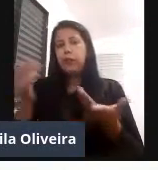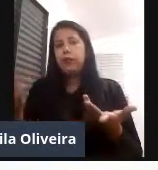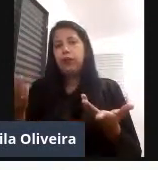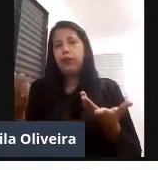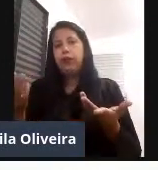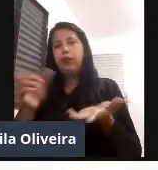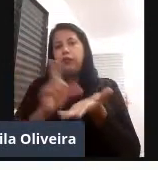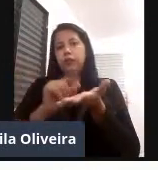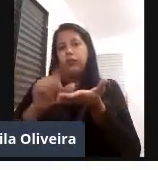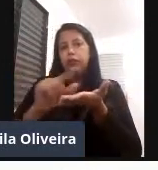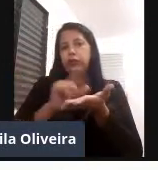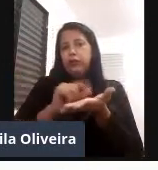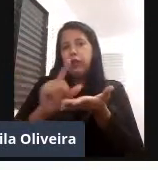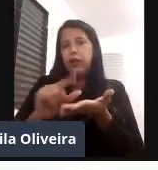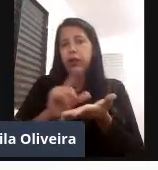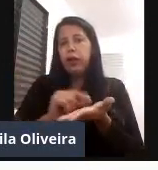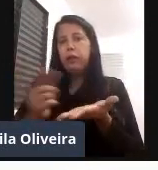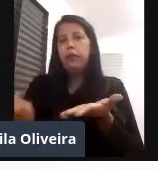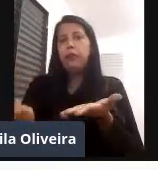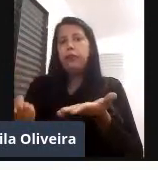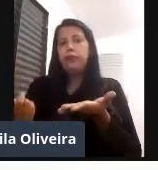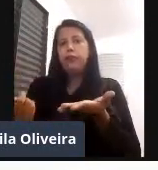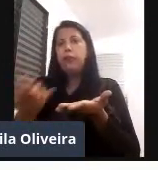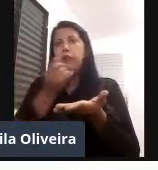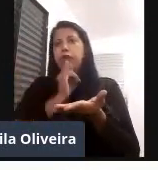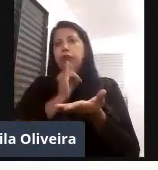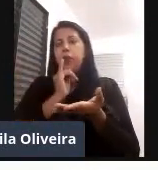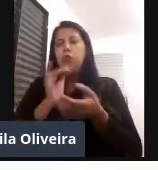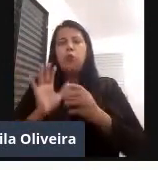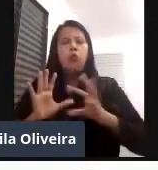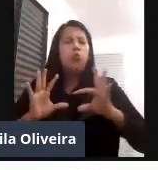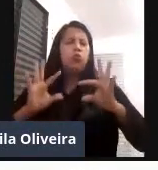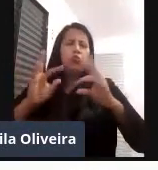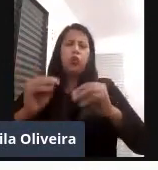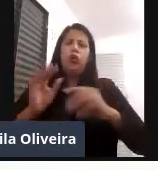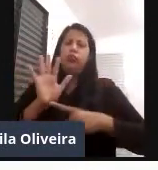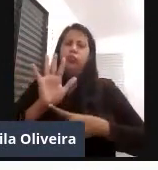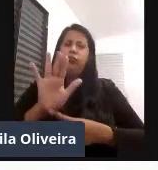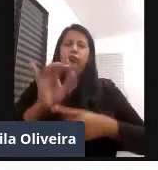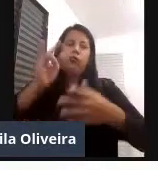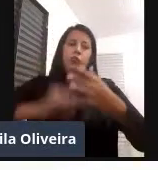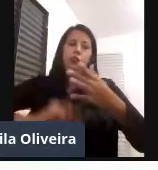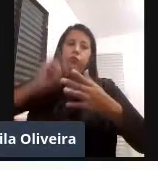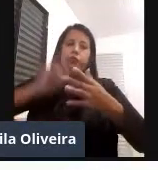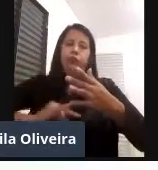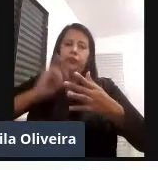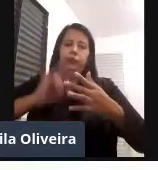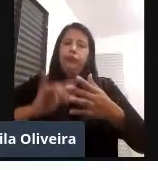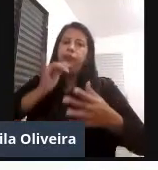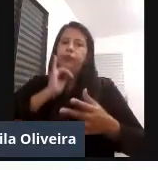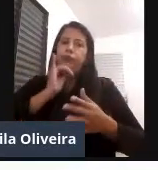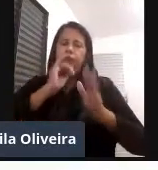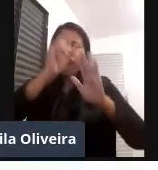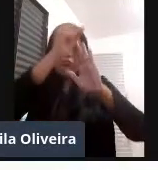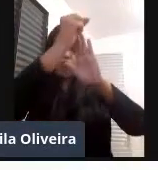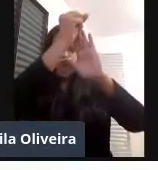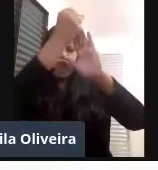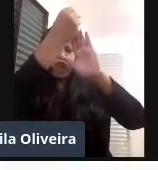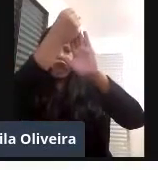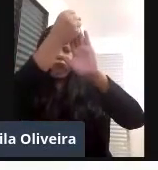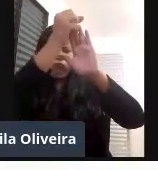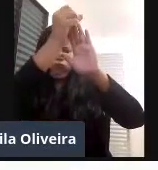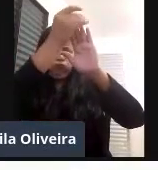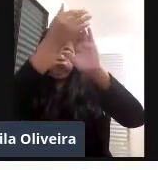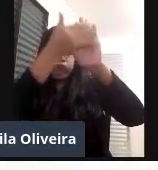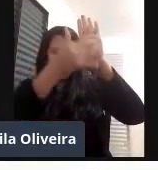da CAPES, que ele traz todo o documento, todas as teses e toda a tese para você. Tem